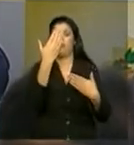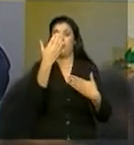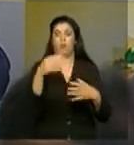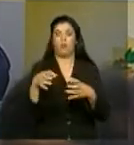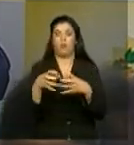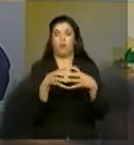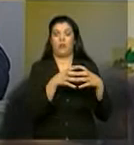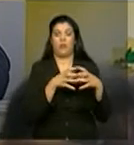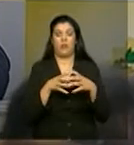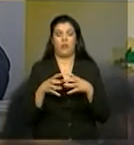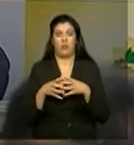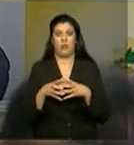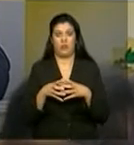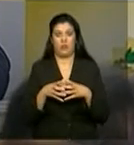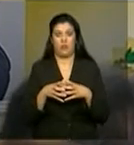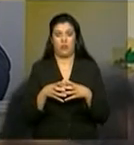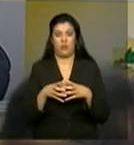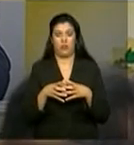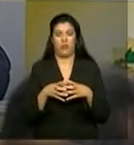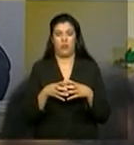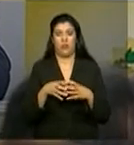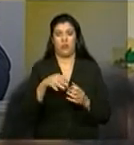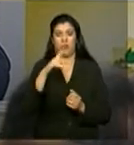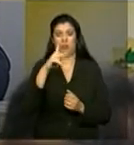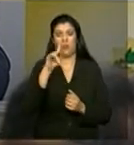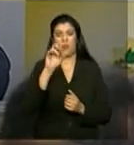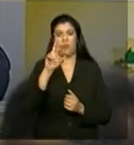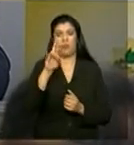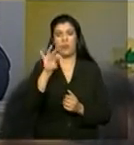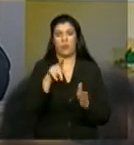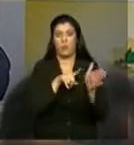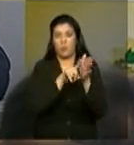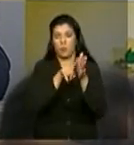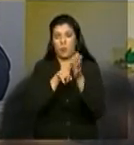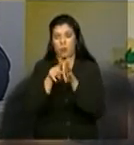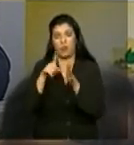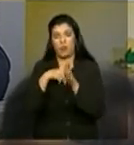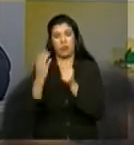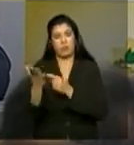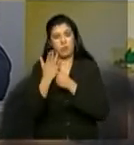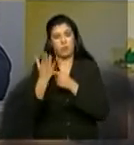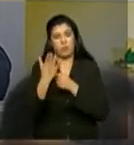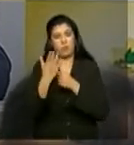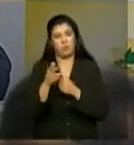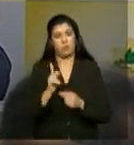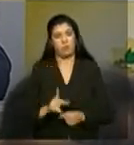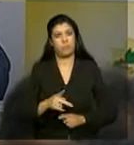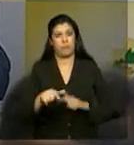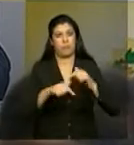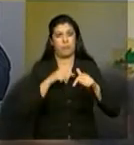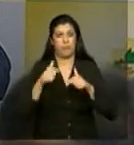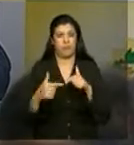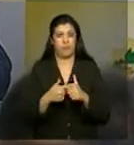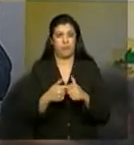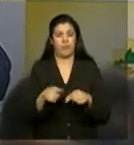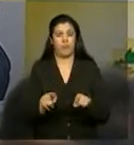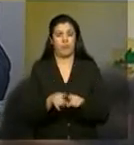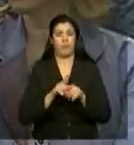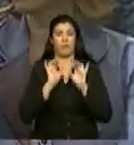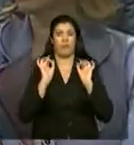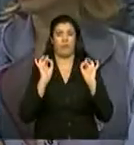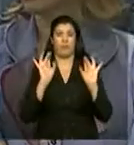equipes de peritos que nos ajudaram em todo esse trabalho de forma muito especial